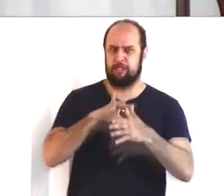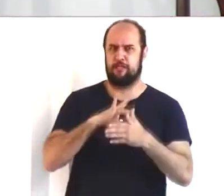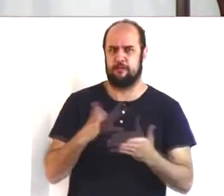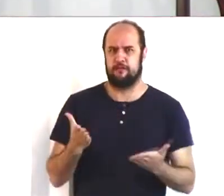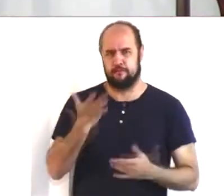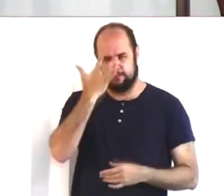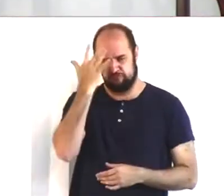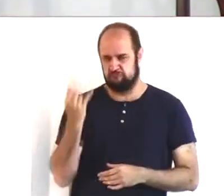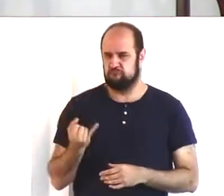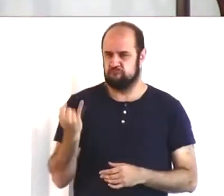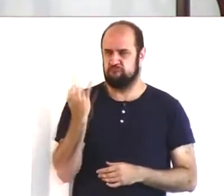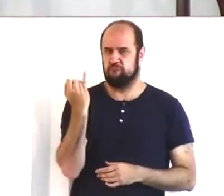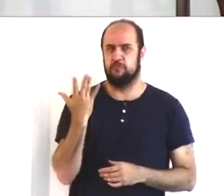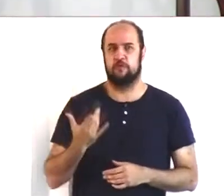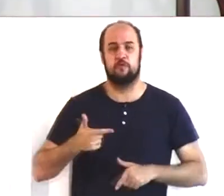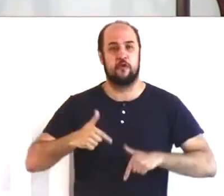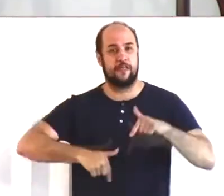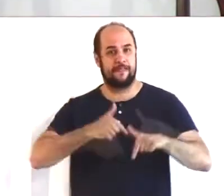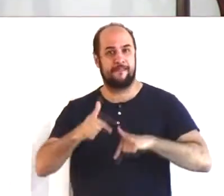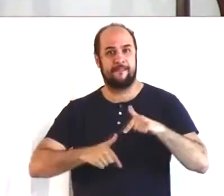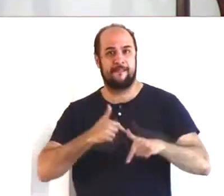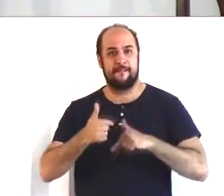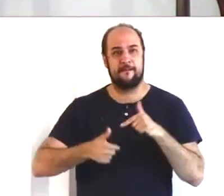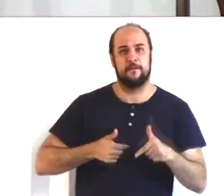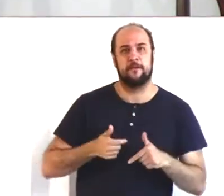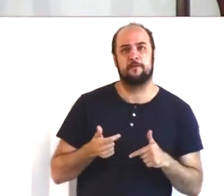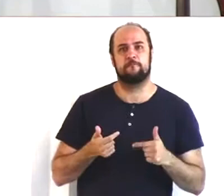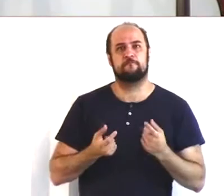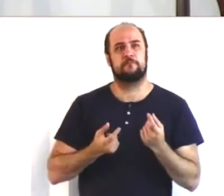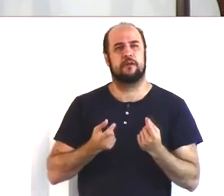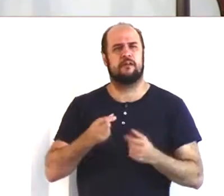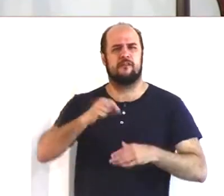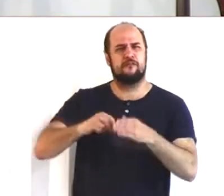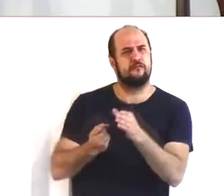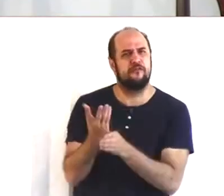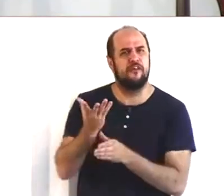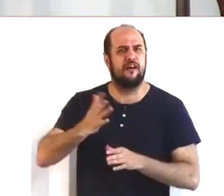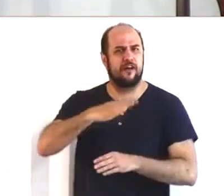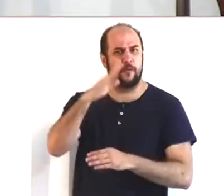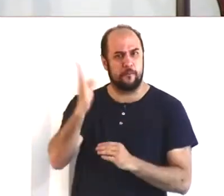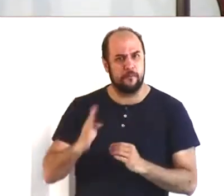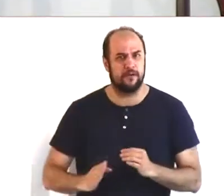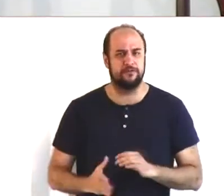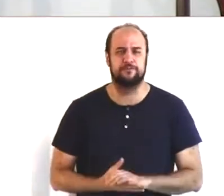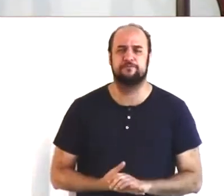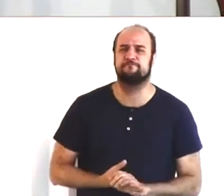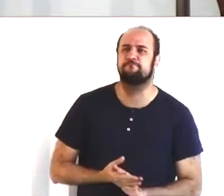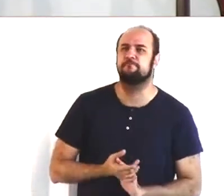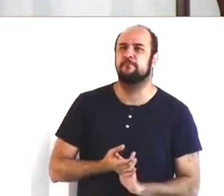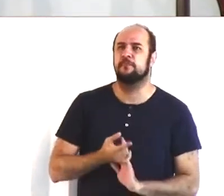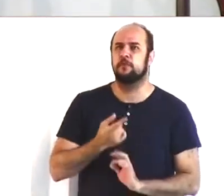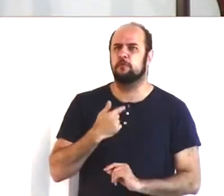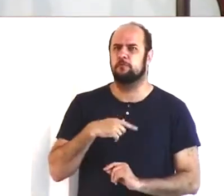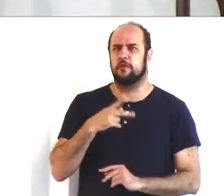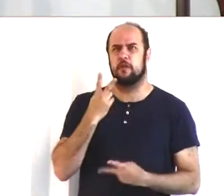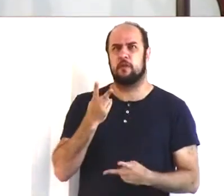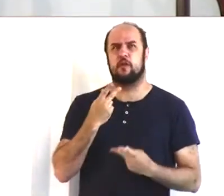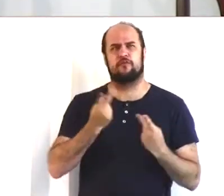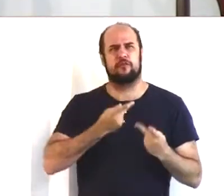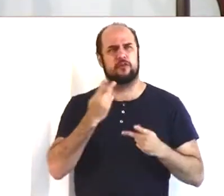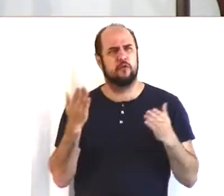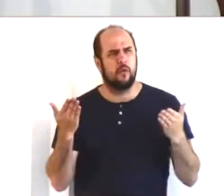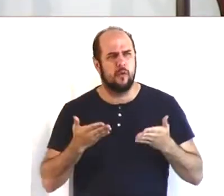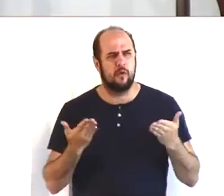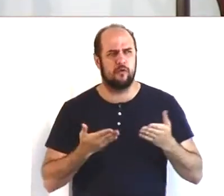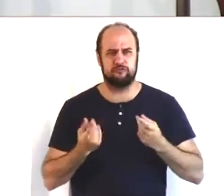certa forma, do agronegócio brasileiro. E ele falava algo que me chamou a atenção. Ele disse: o agronegócio de hoje